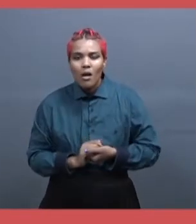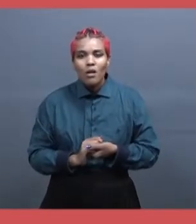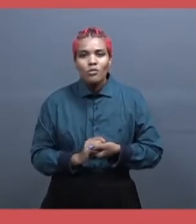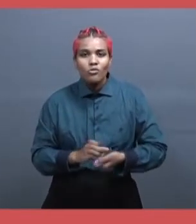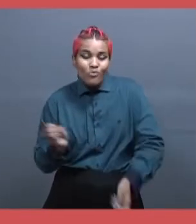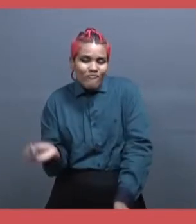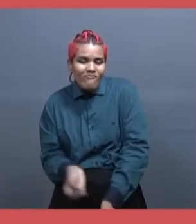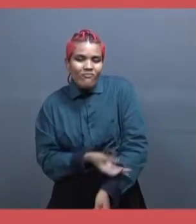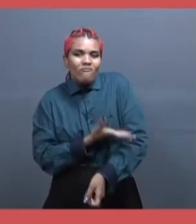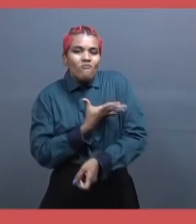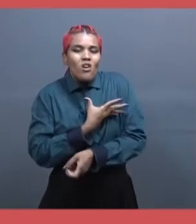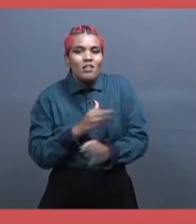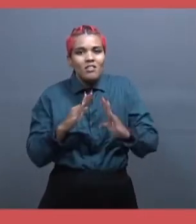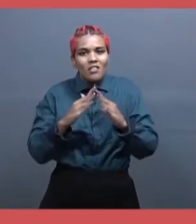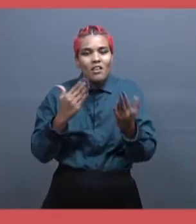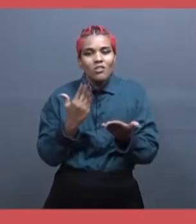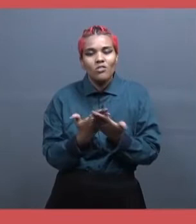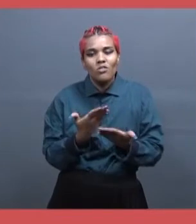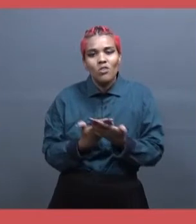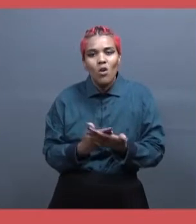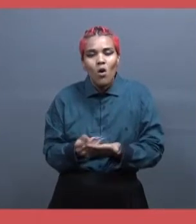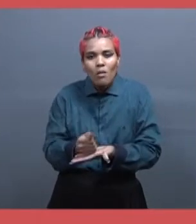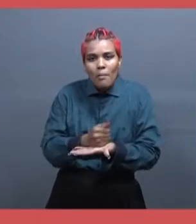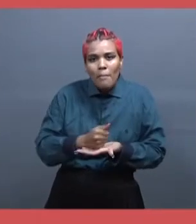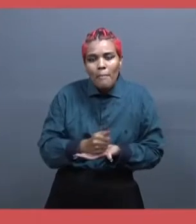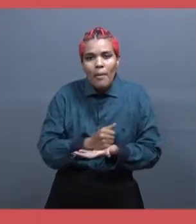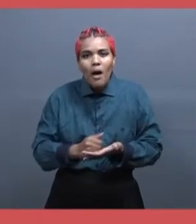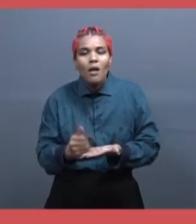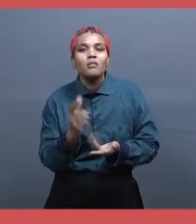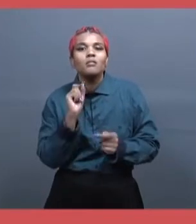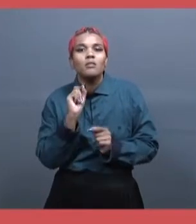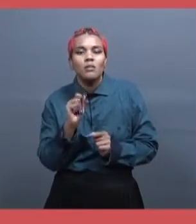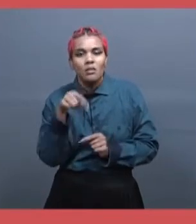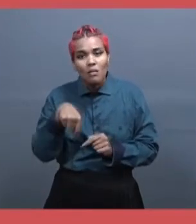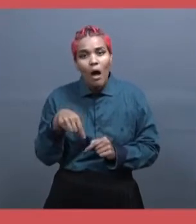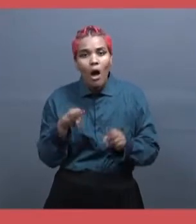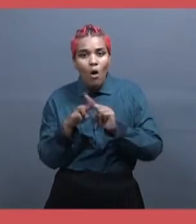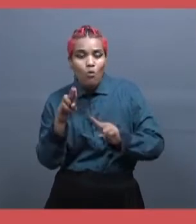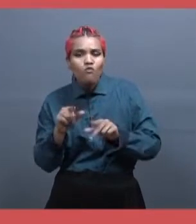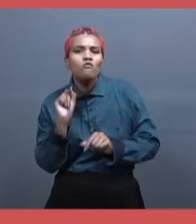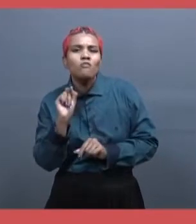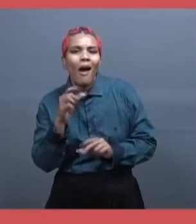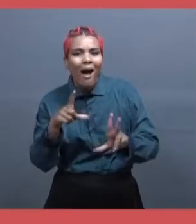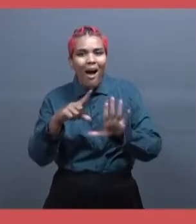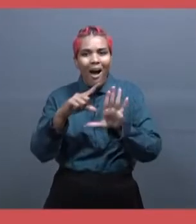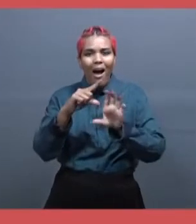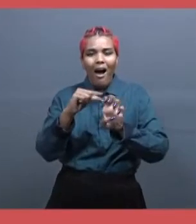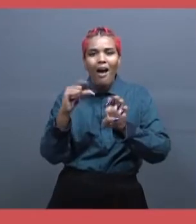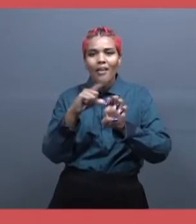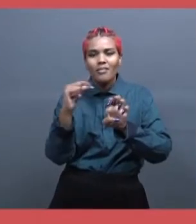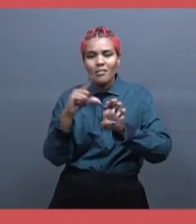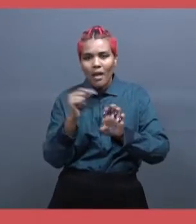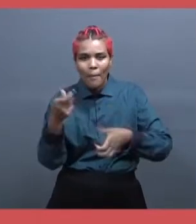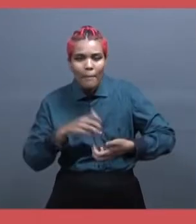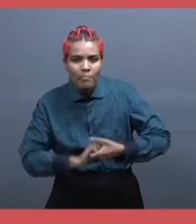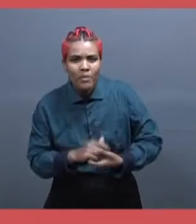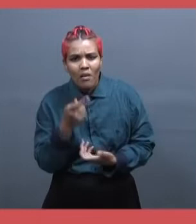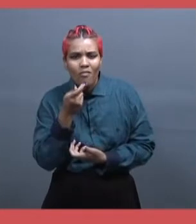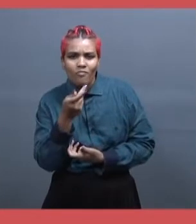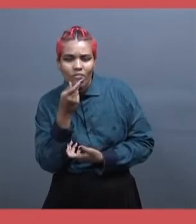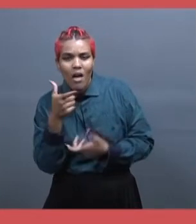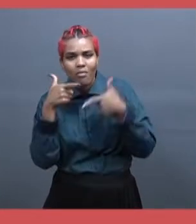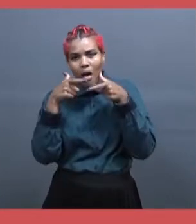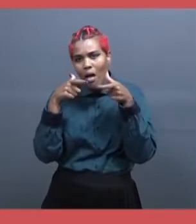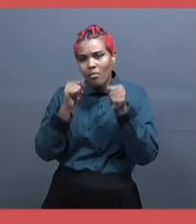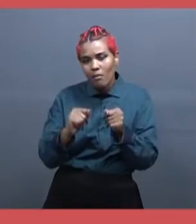escola de educação básica da ufa eseba o tema do evento será sobre as línguas e as culturas dos povos indígenas